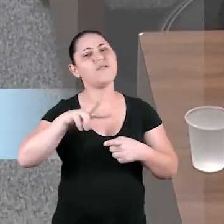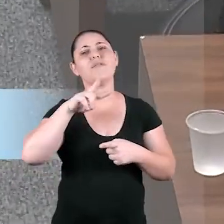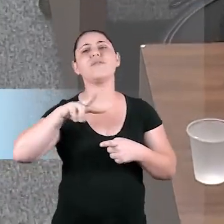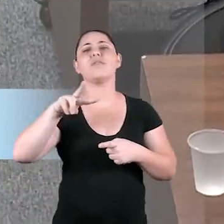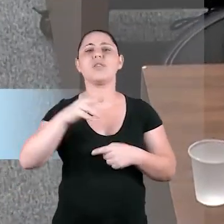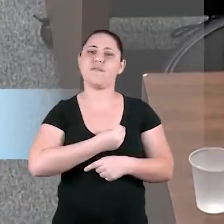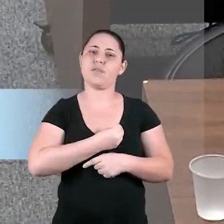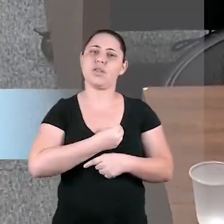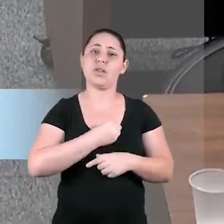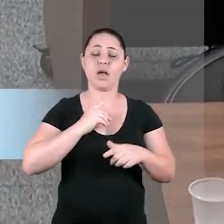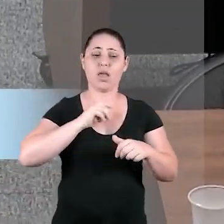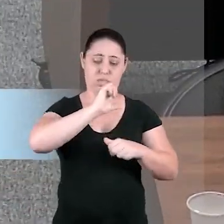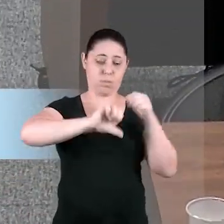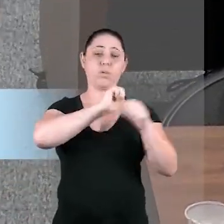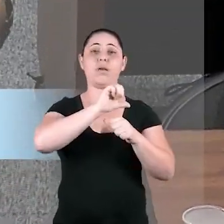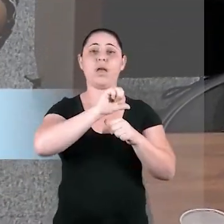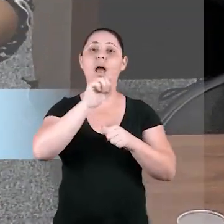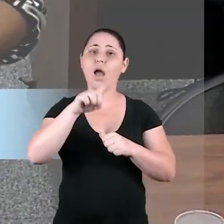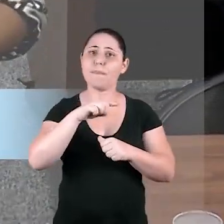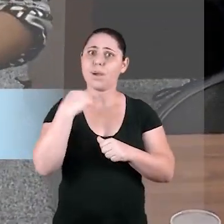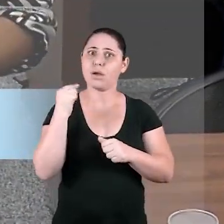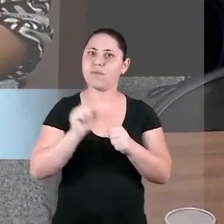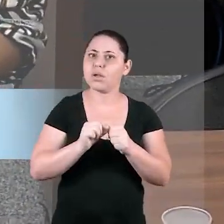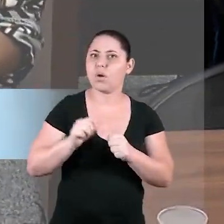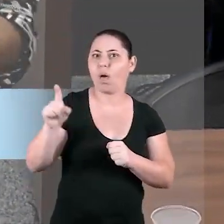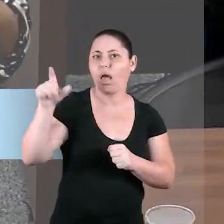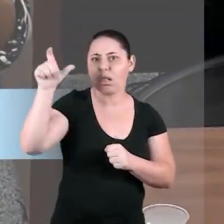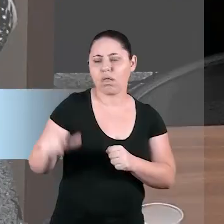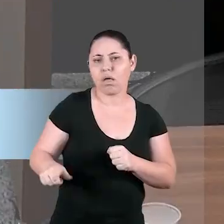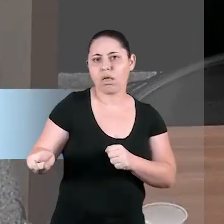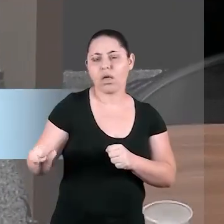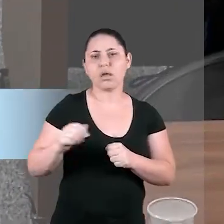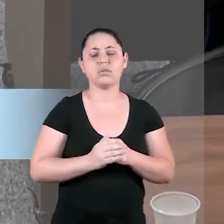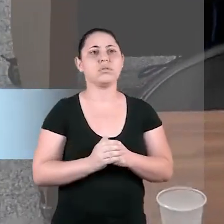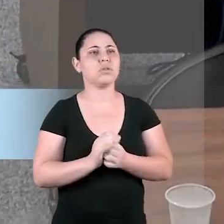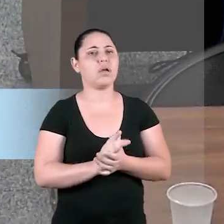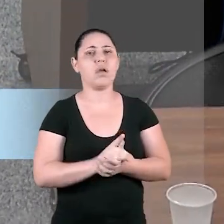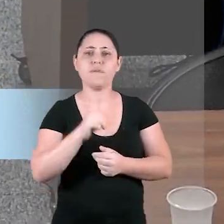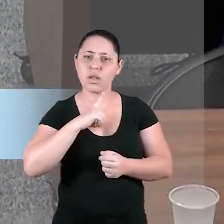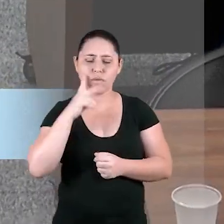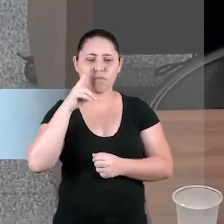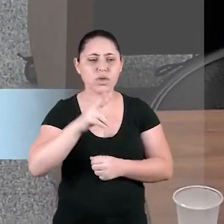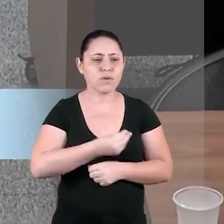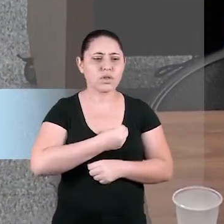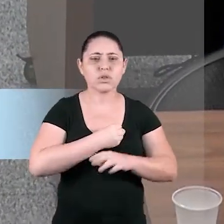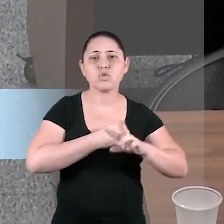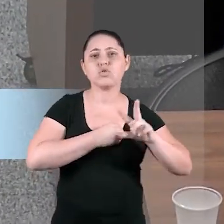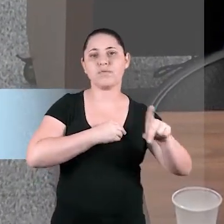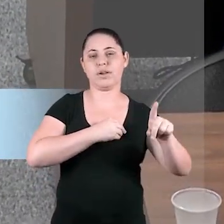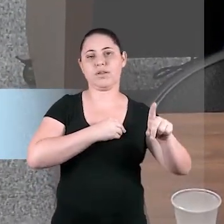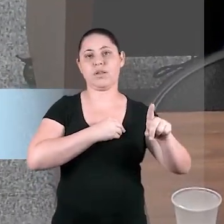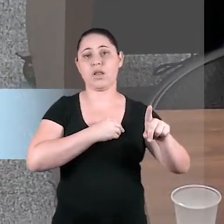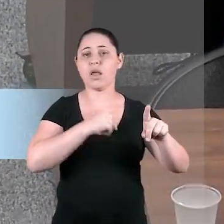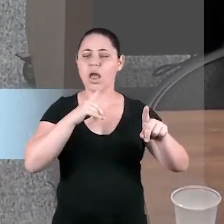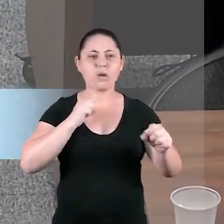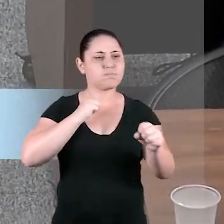a vida de uma forma diferente. É isso que a morte fez comigo. Ela me fez ver a vida de uma forma diferente.